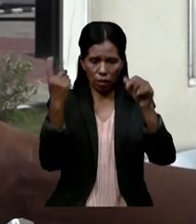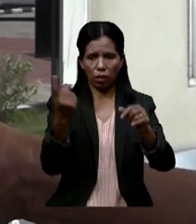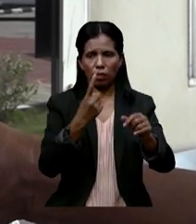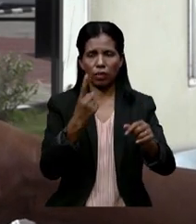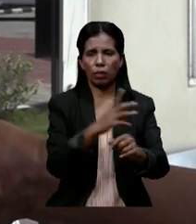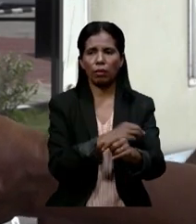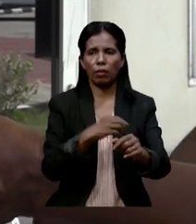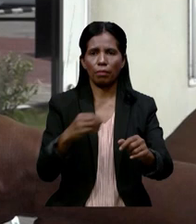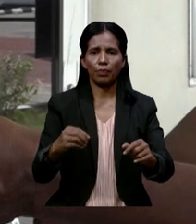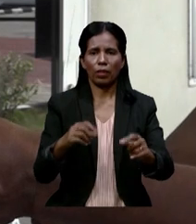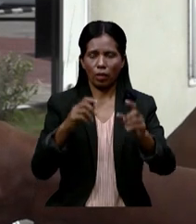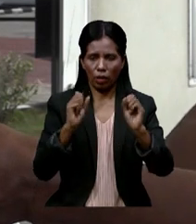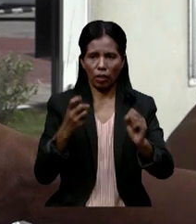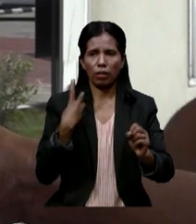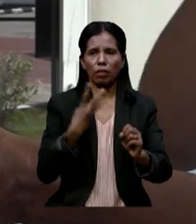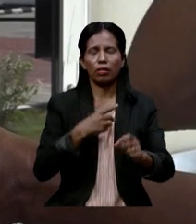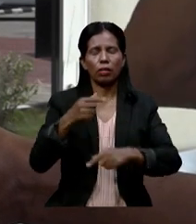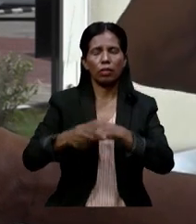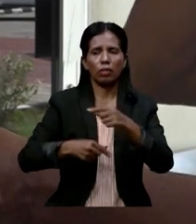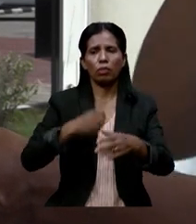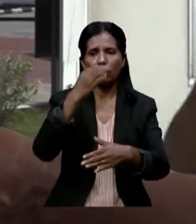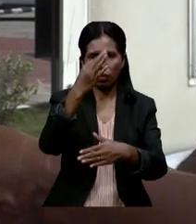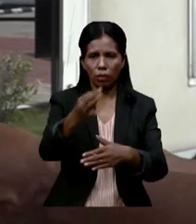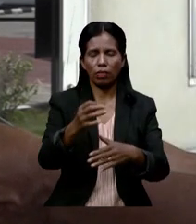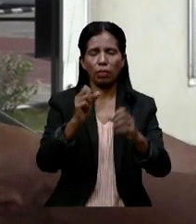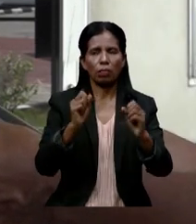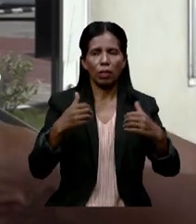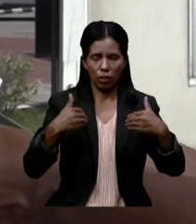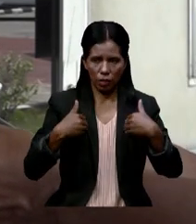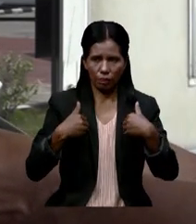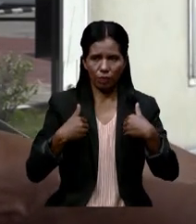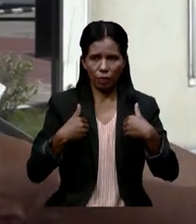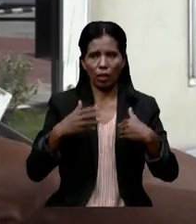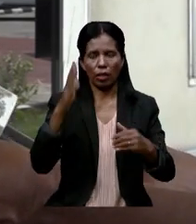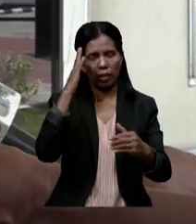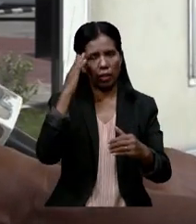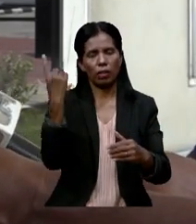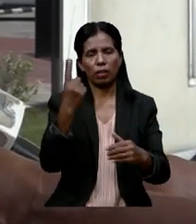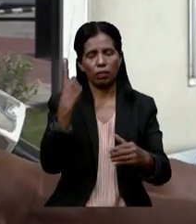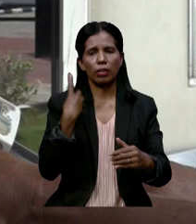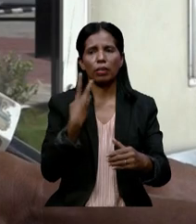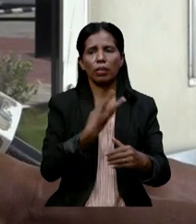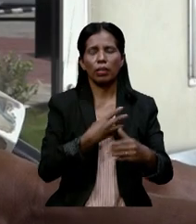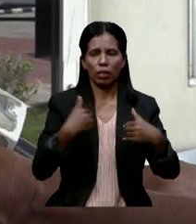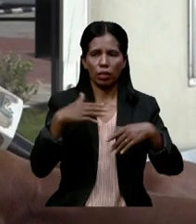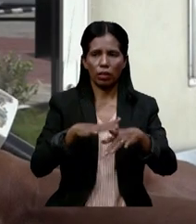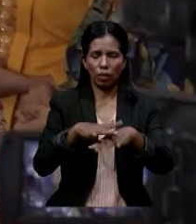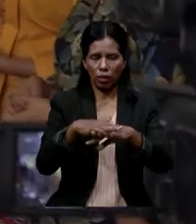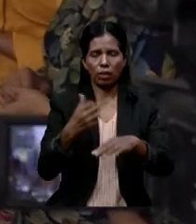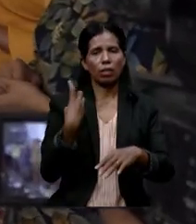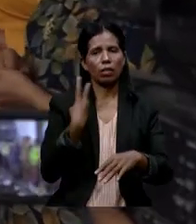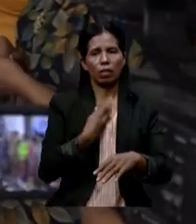asegura atunune e tenia gerasang abang bayan rua mos konyese na fatin dian kata tais ne e tenian